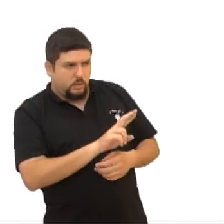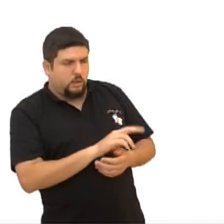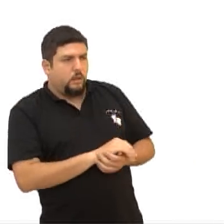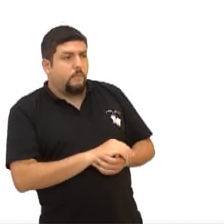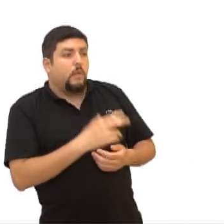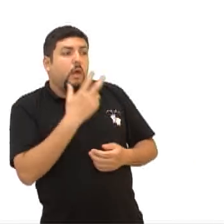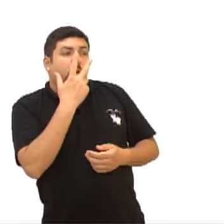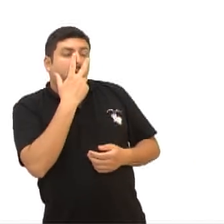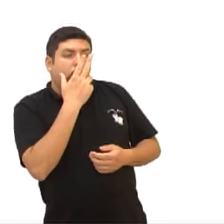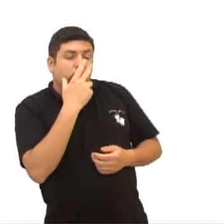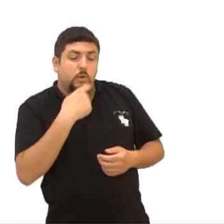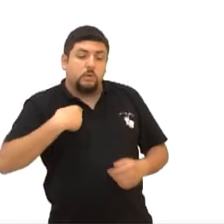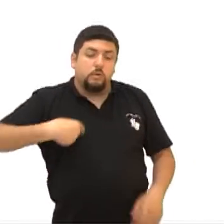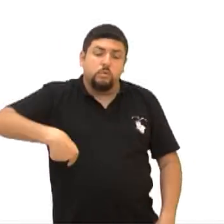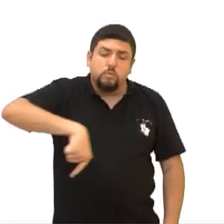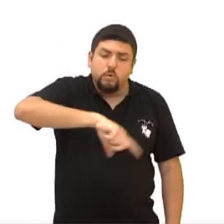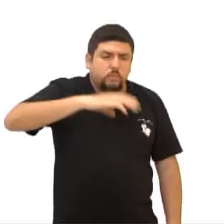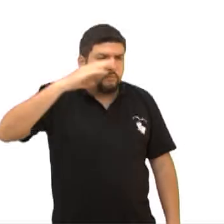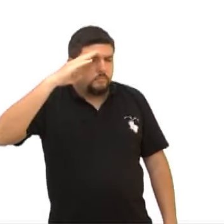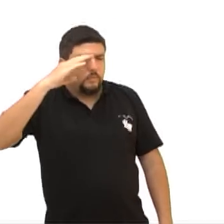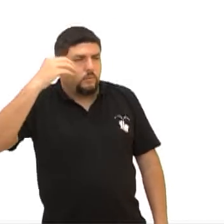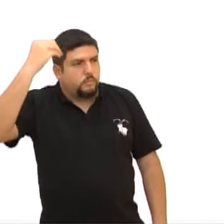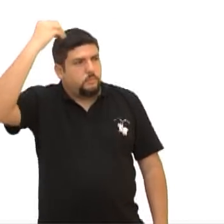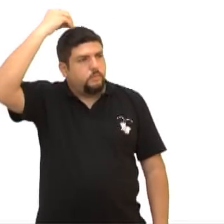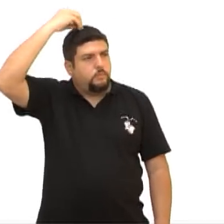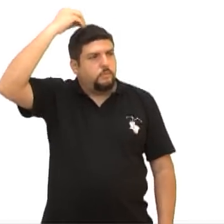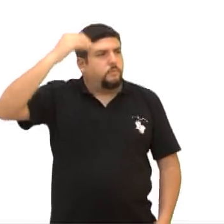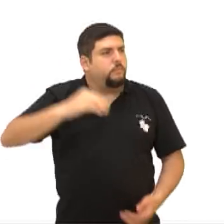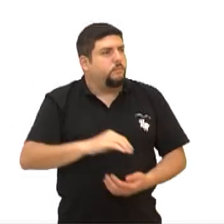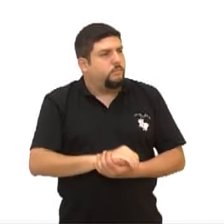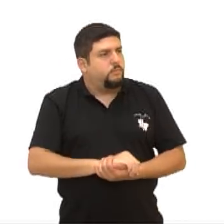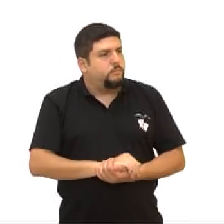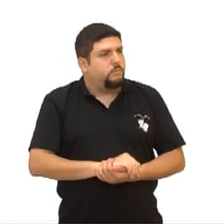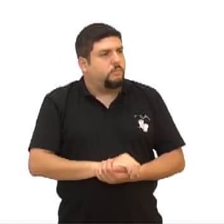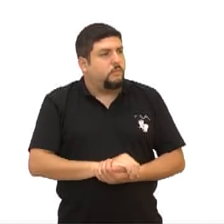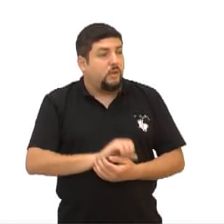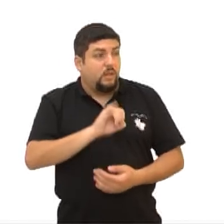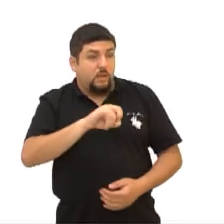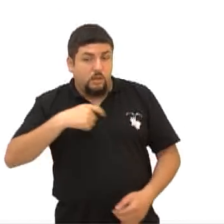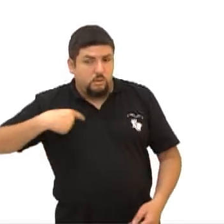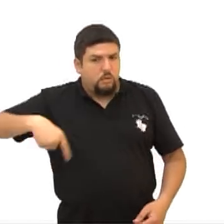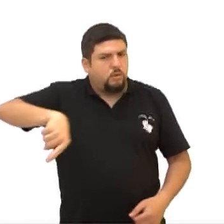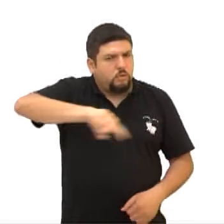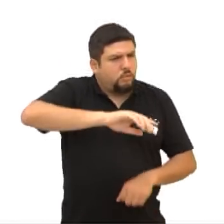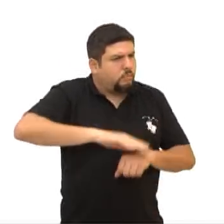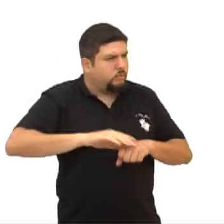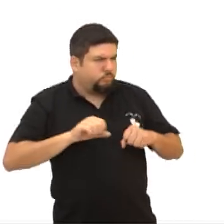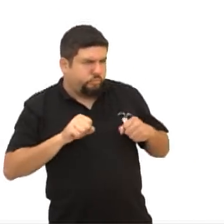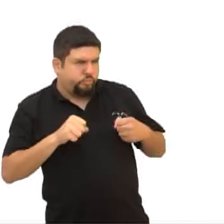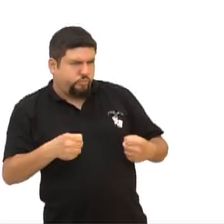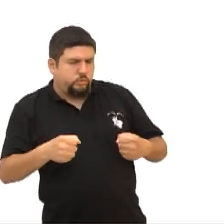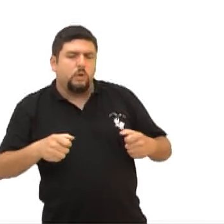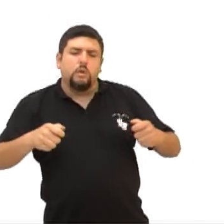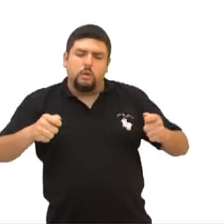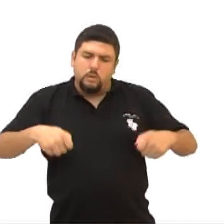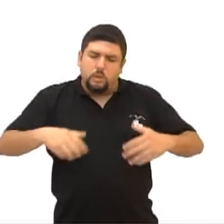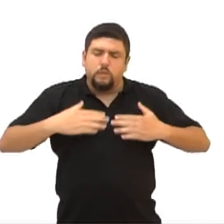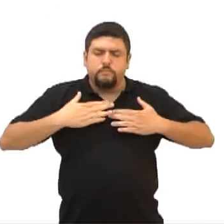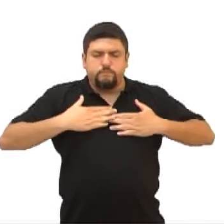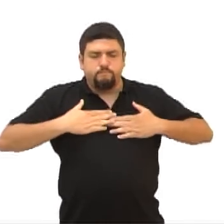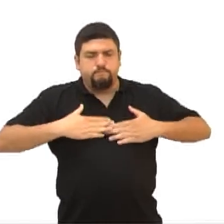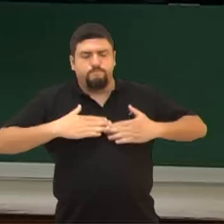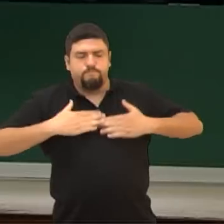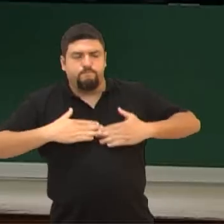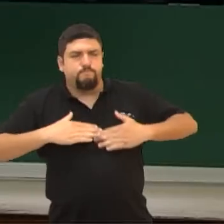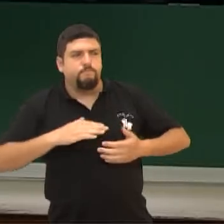Eu acho que nós somos um dos principais fatores do processo. Se a gente ajudar, eu acho que a gente vai passar com mais tranquilidade